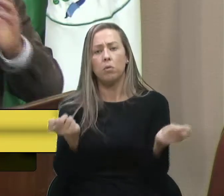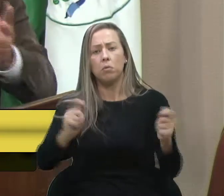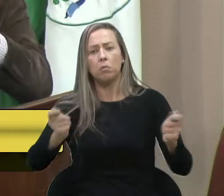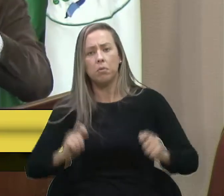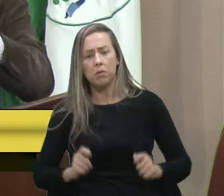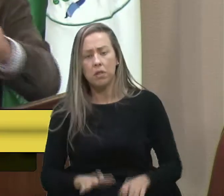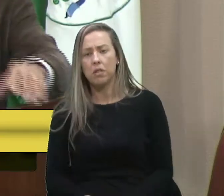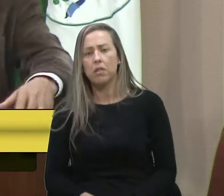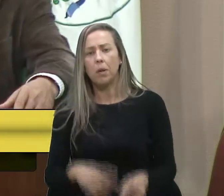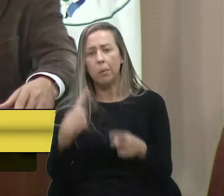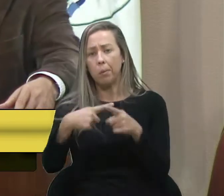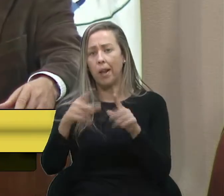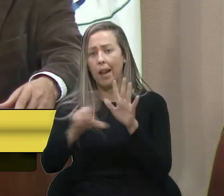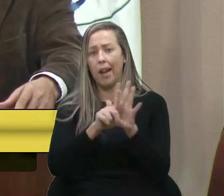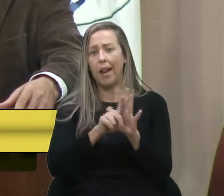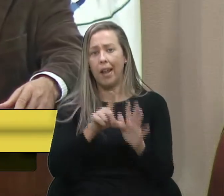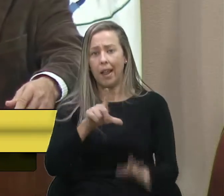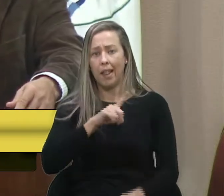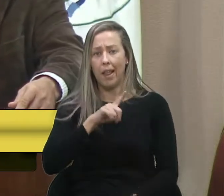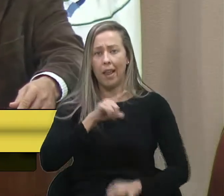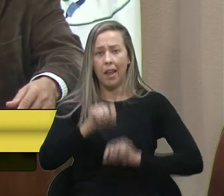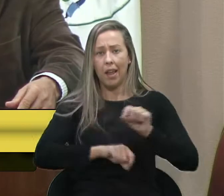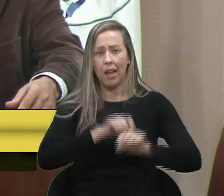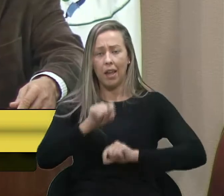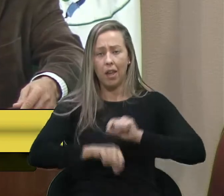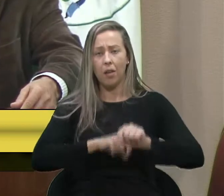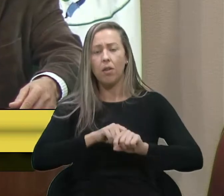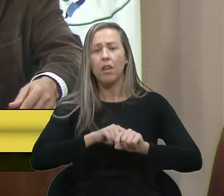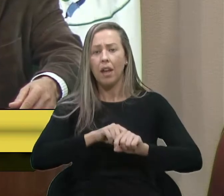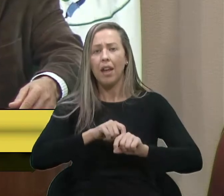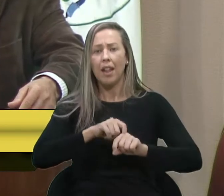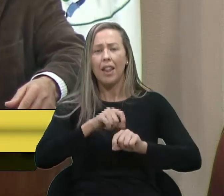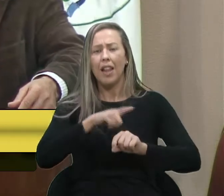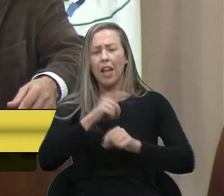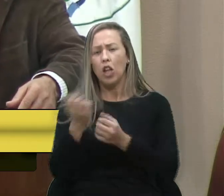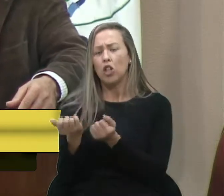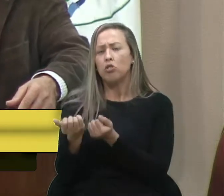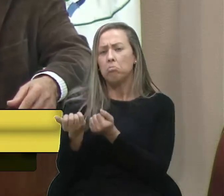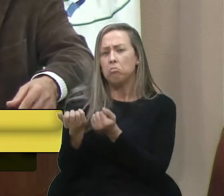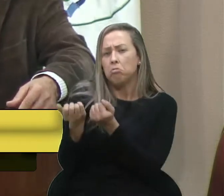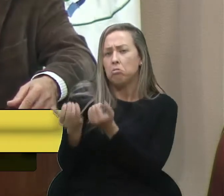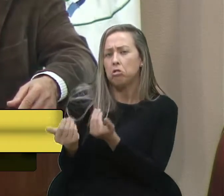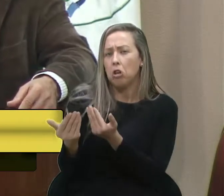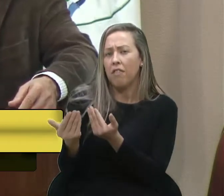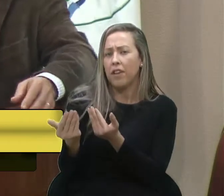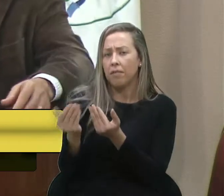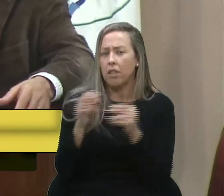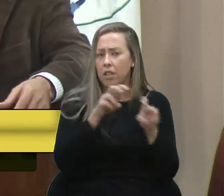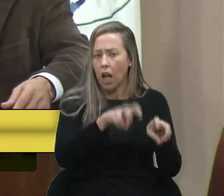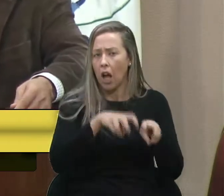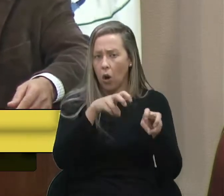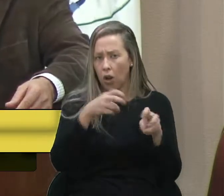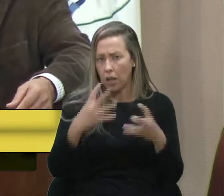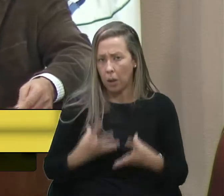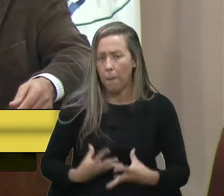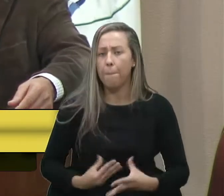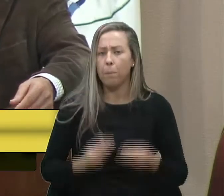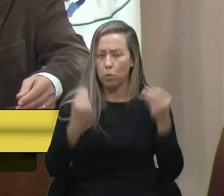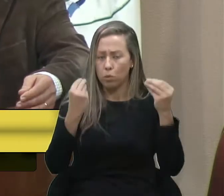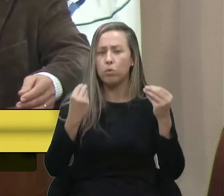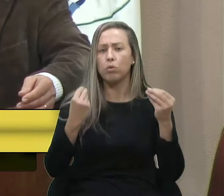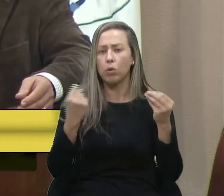porque aquela lei atende, lei de incentivo ao jovem permanência, ao jovem no interior, vários quesitos de